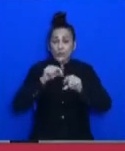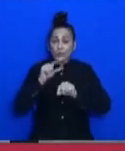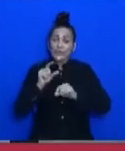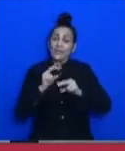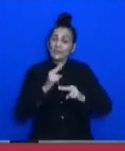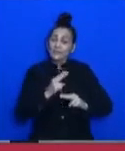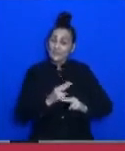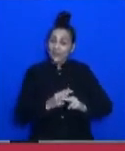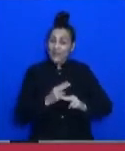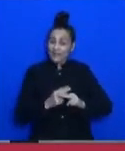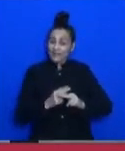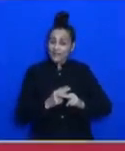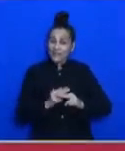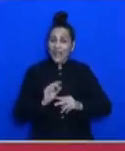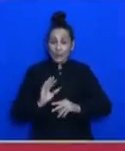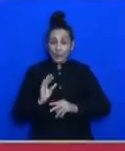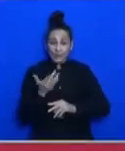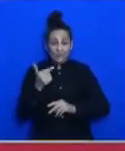das Loterias Caixa.